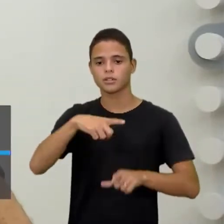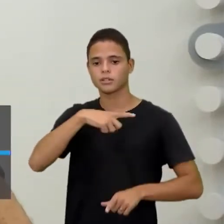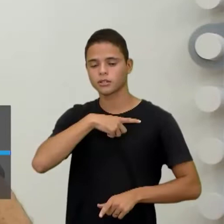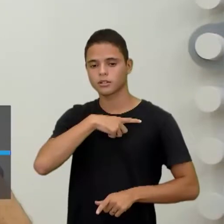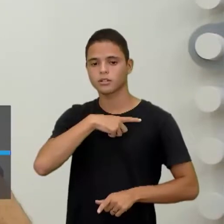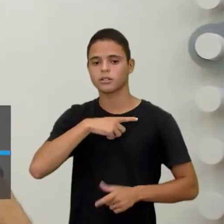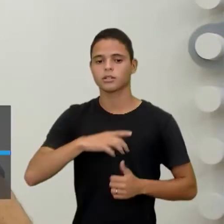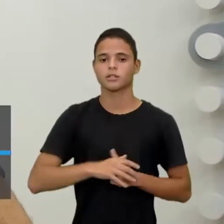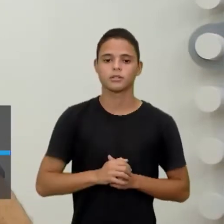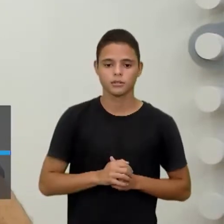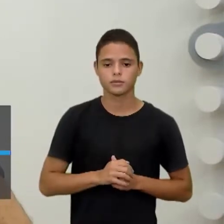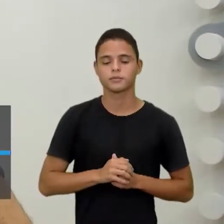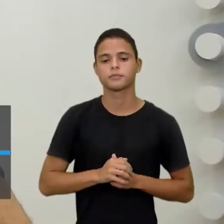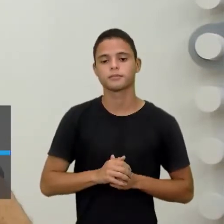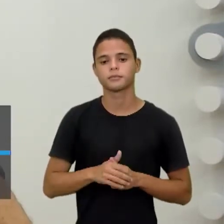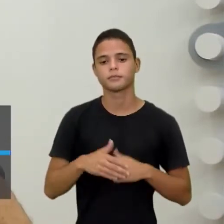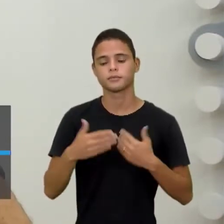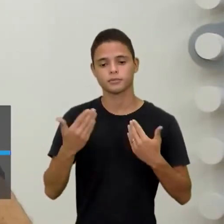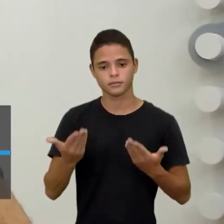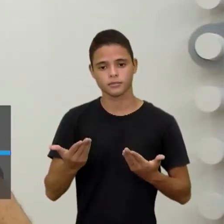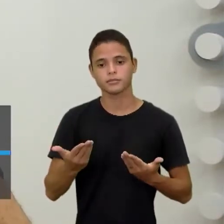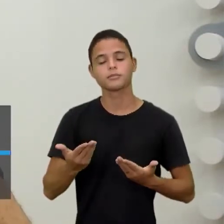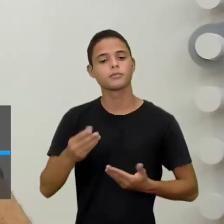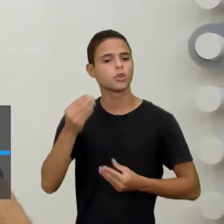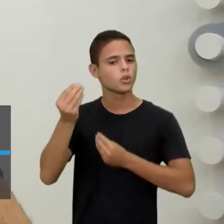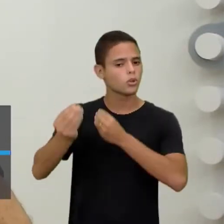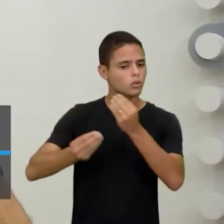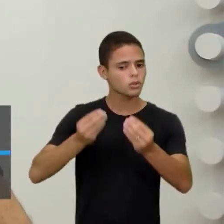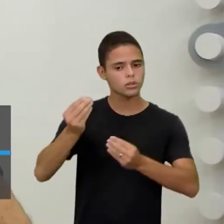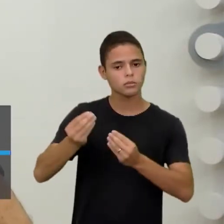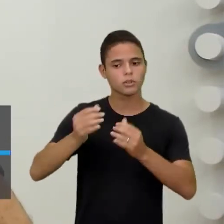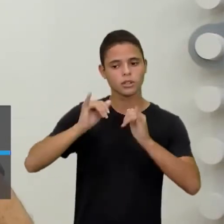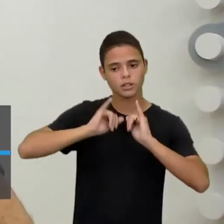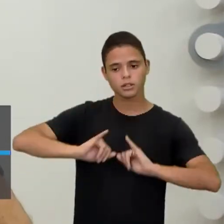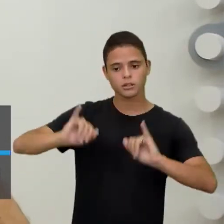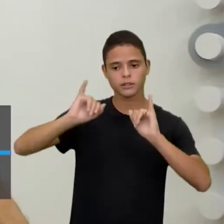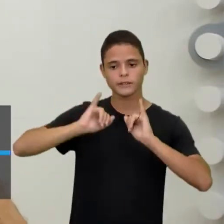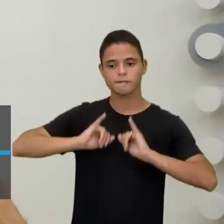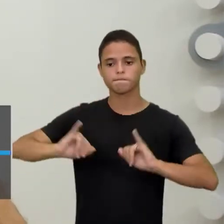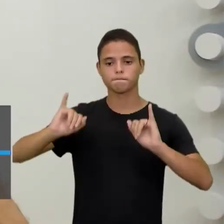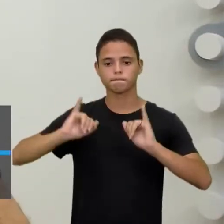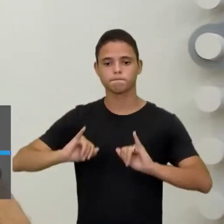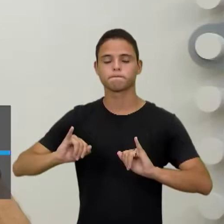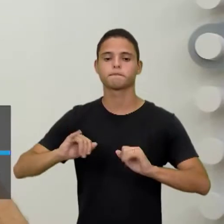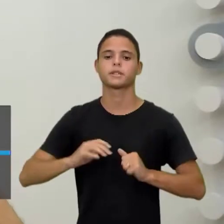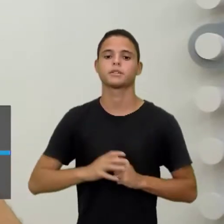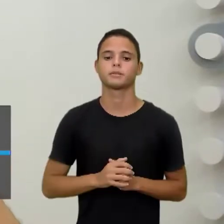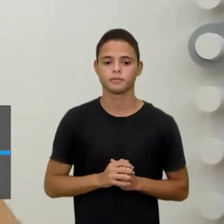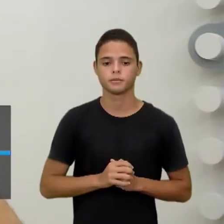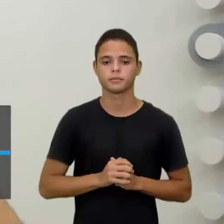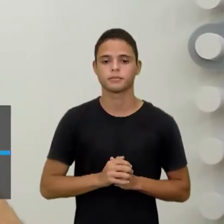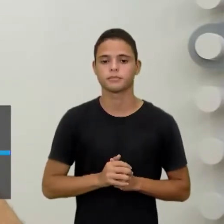da evasão é sempre alto, de acordo com o que é divulgado pelo mapa da educação. Tá. Opa,